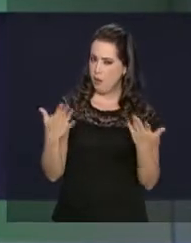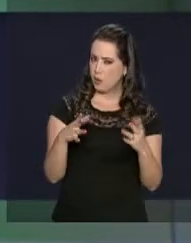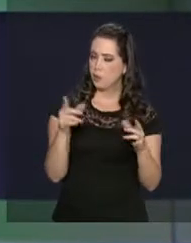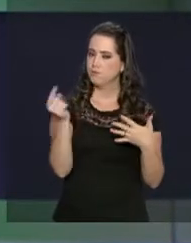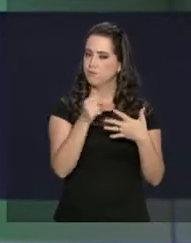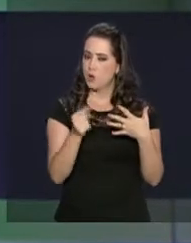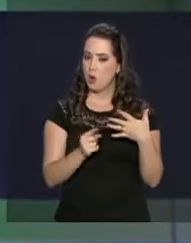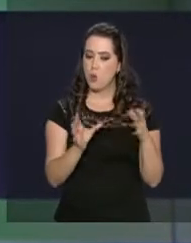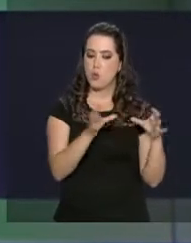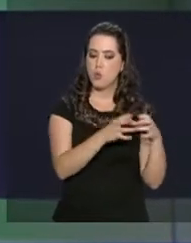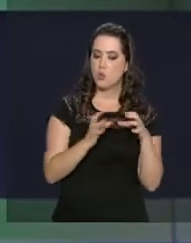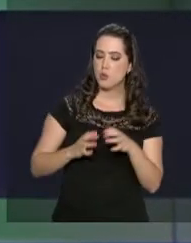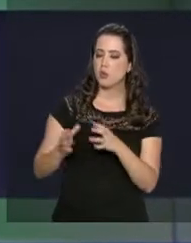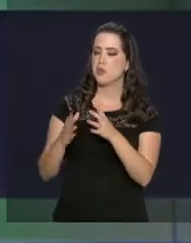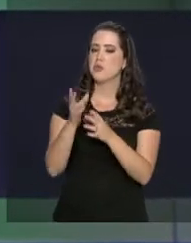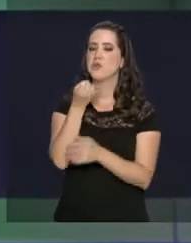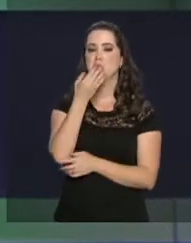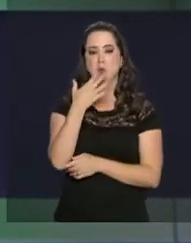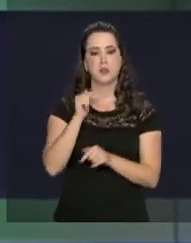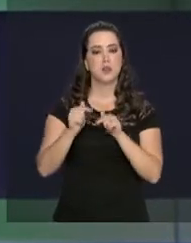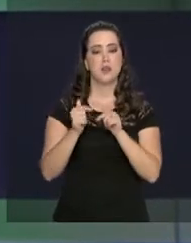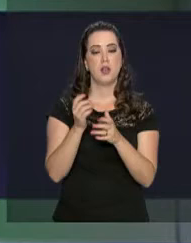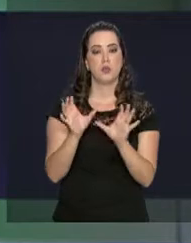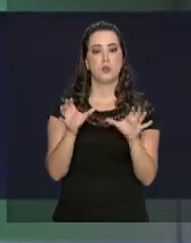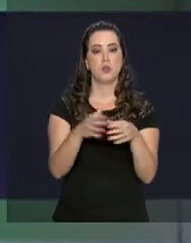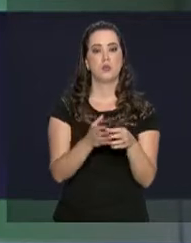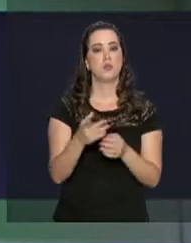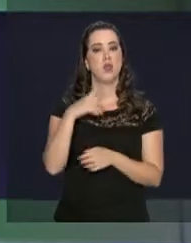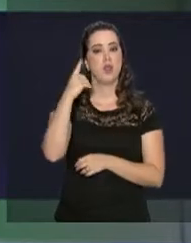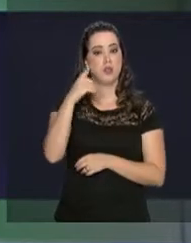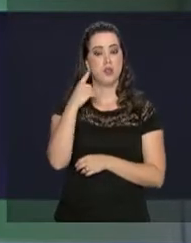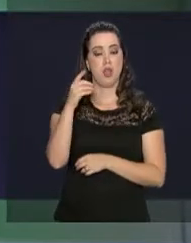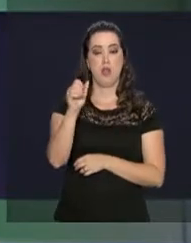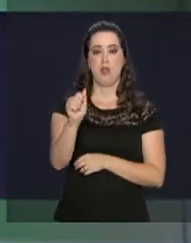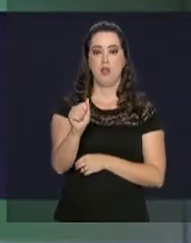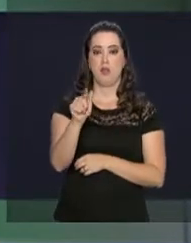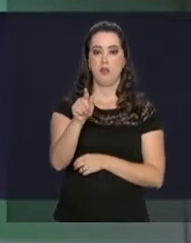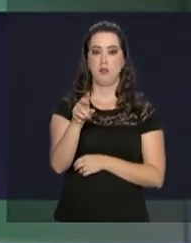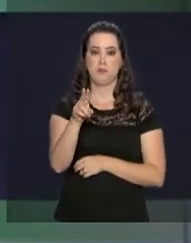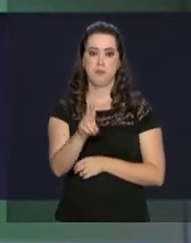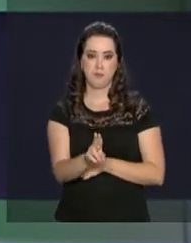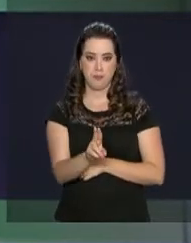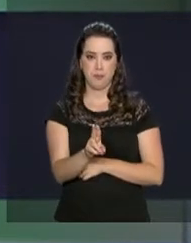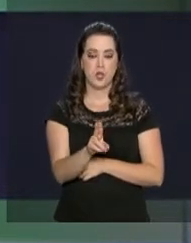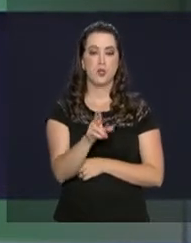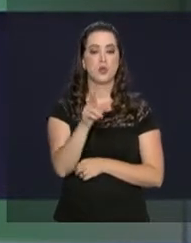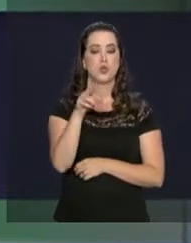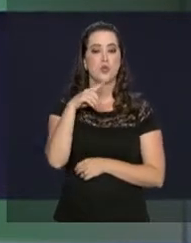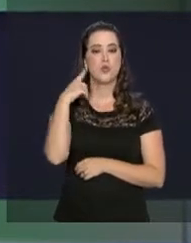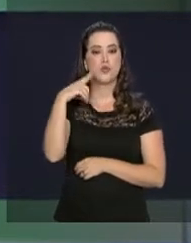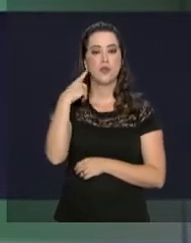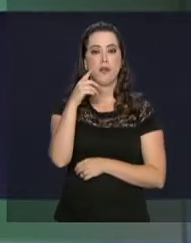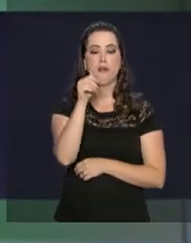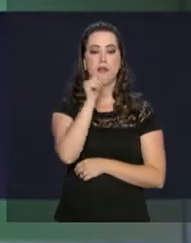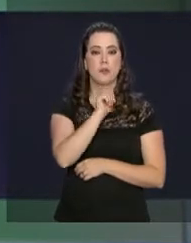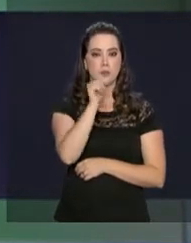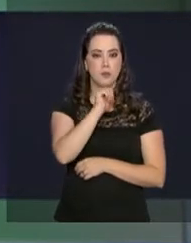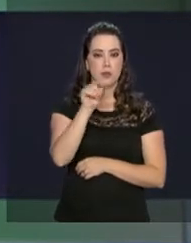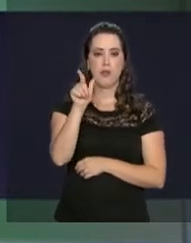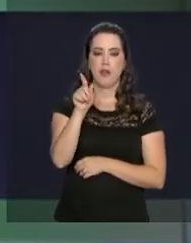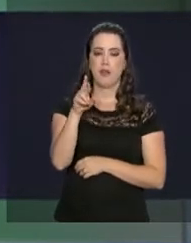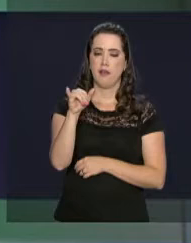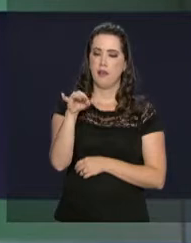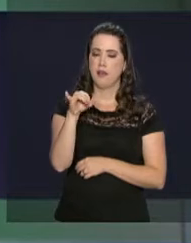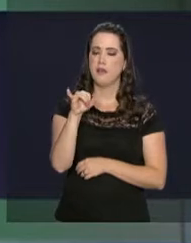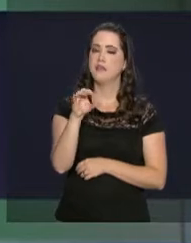ações de cada área e elogiou o trabalho da equipe. A advogada-geral da União, Gleice Mendonça, reconheceu as dificuldades enfrentadas